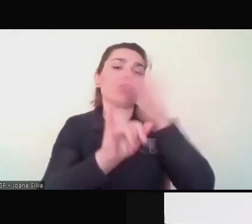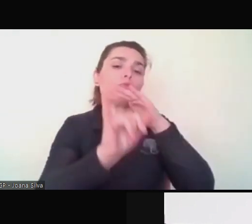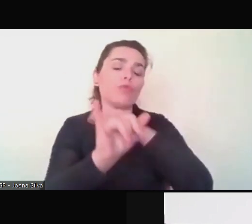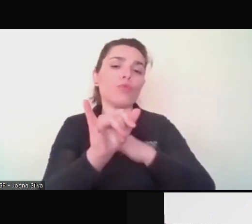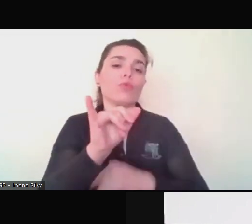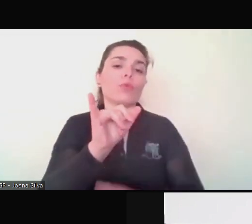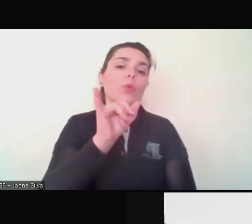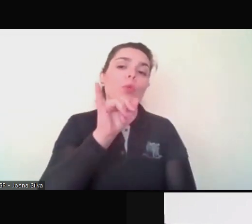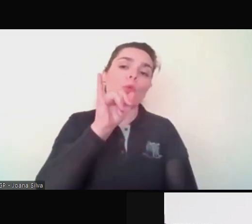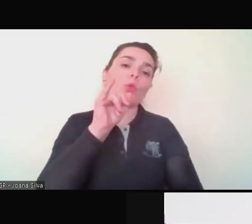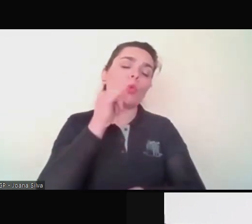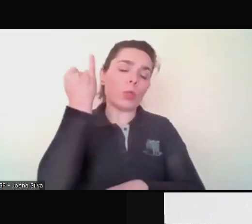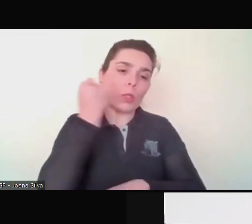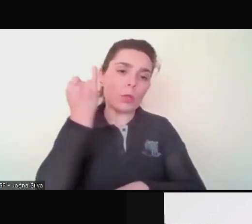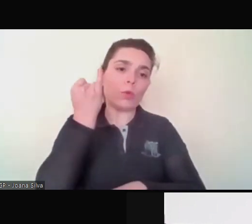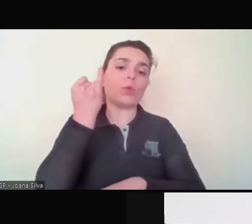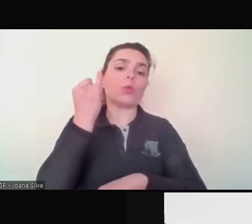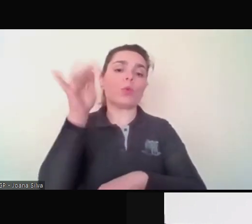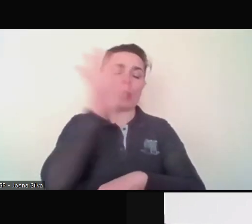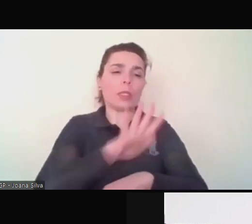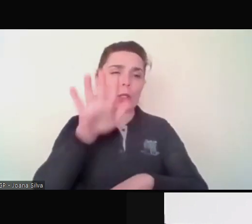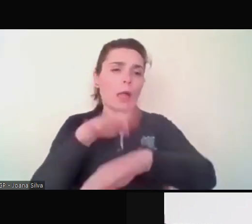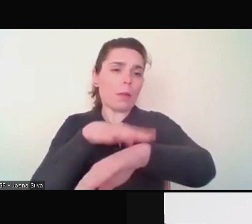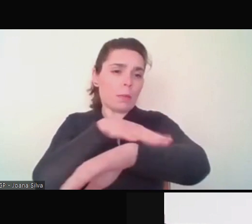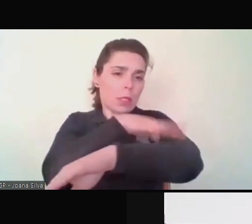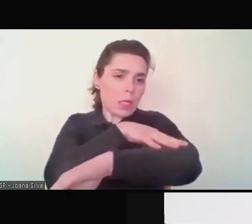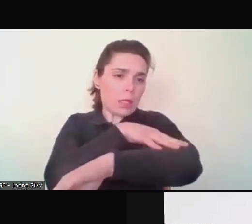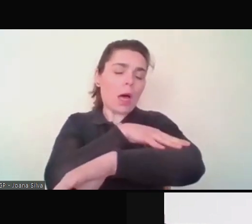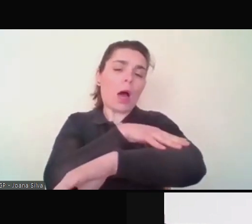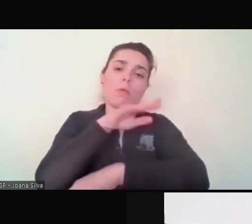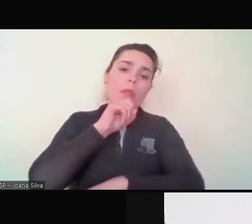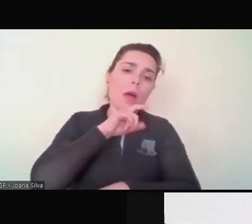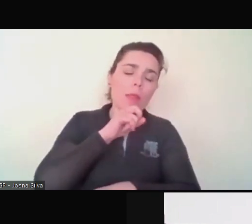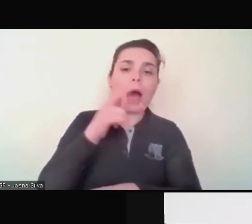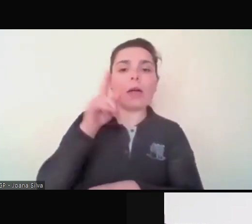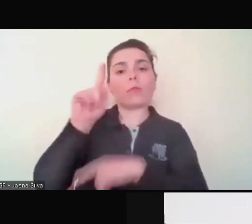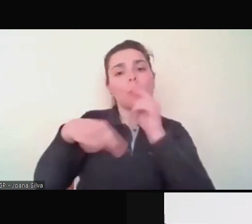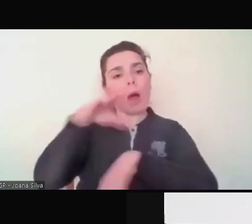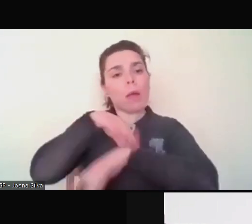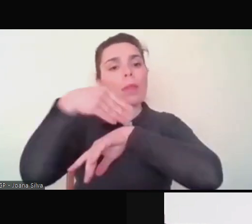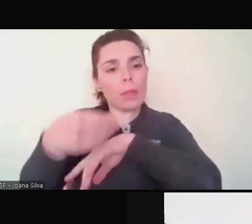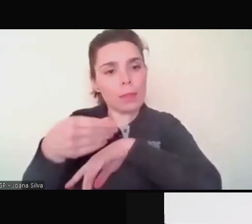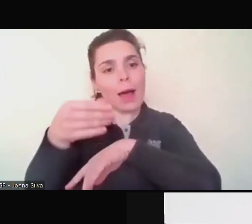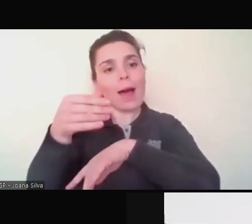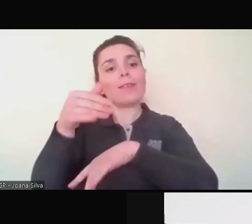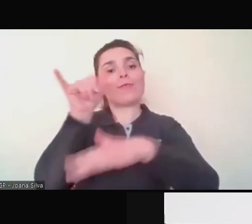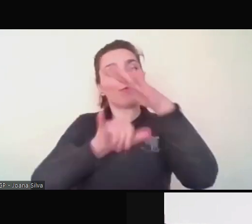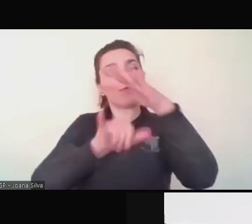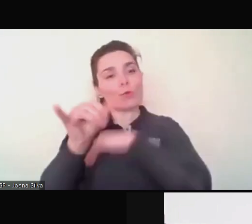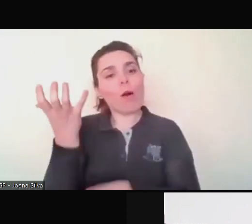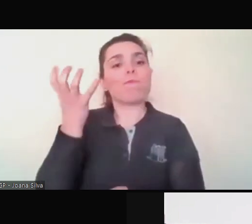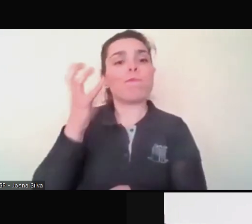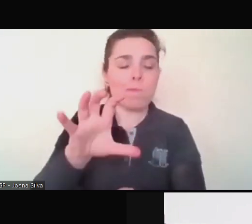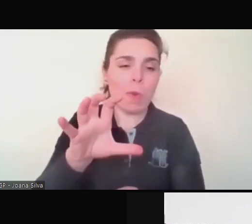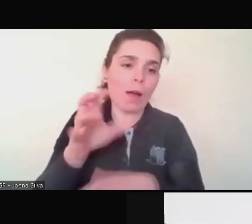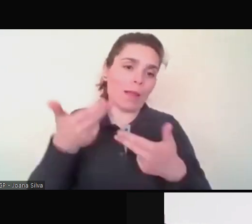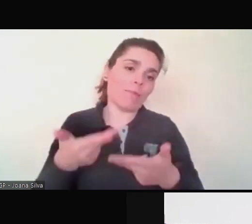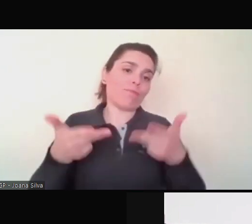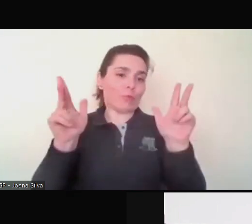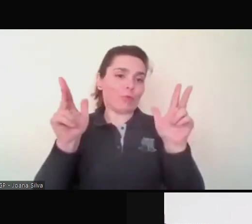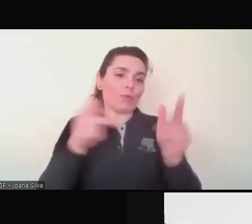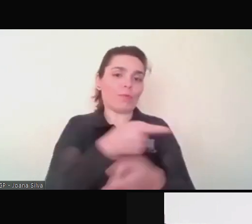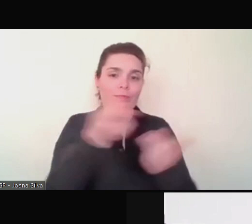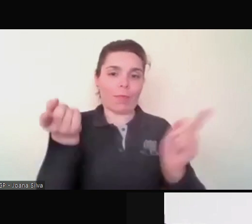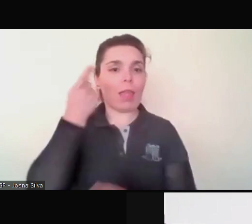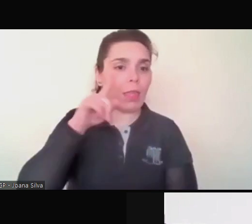sempre a oportunidade de revisitar ou de ver pela primeira vez estas reflexões, que eu pessoalmente recomendo vivamente.